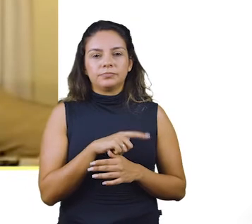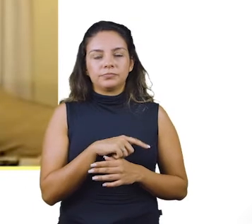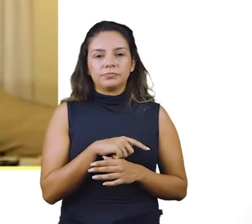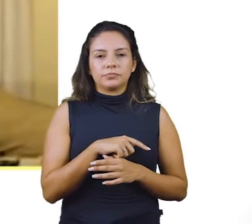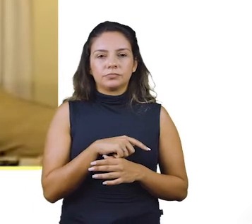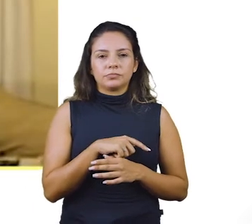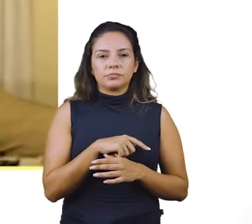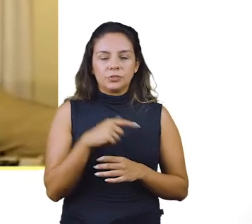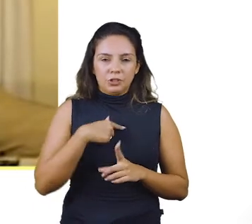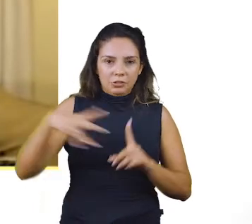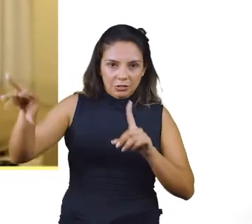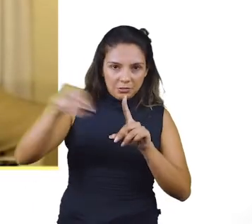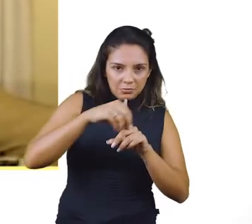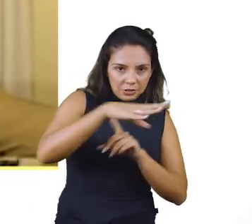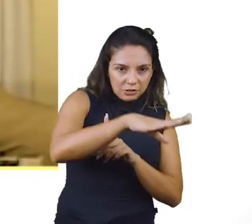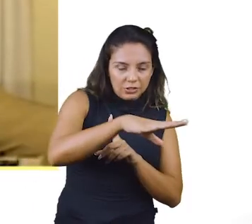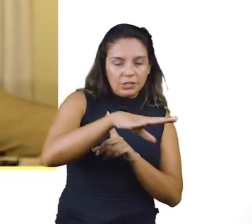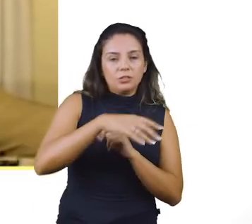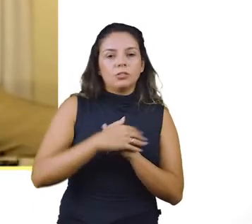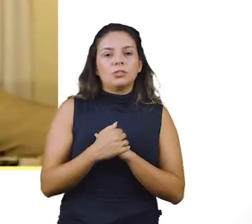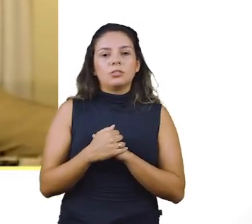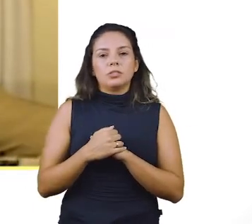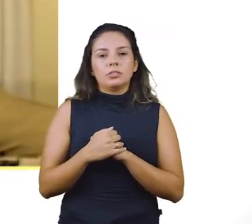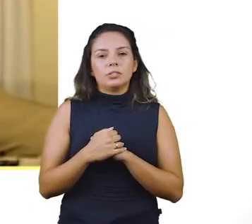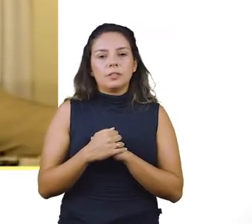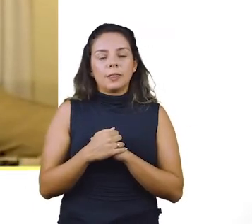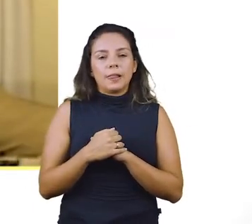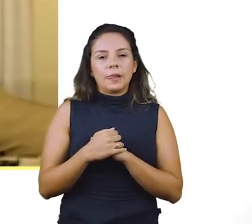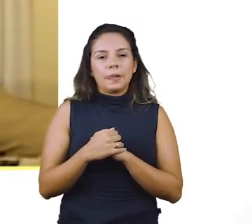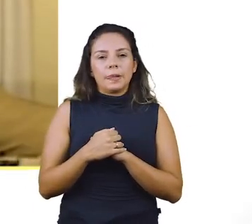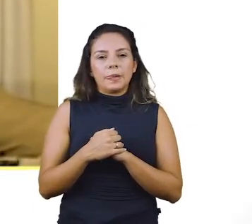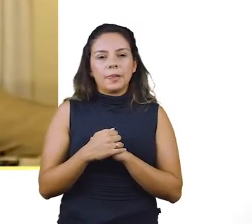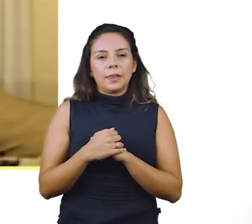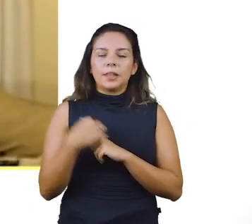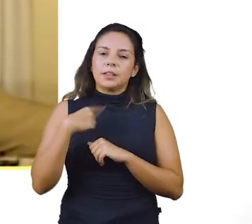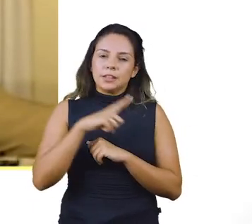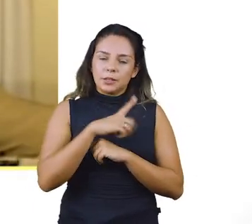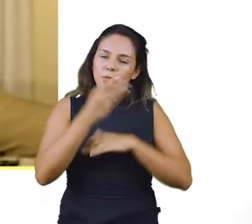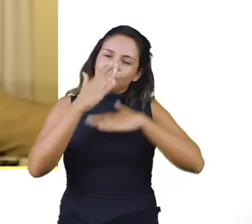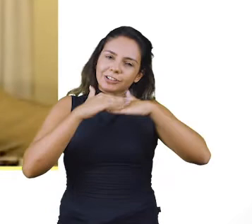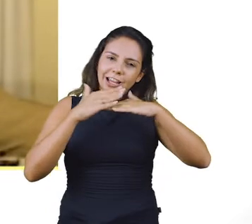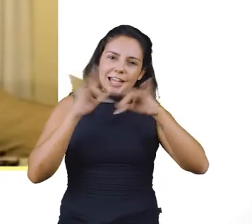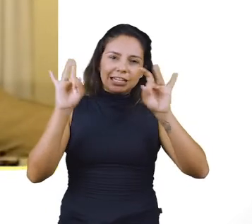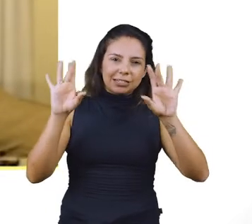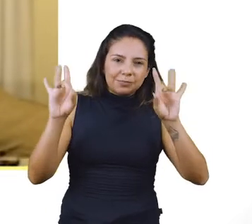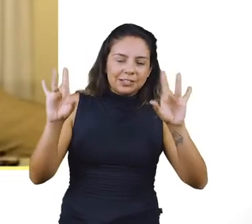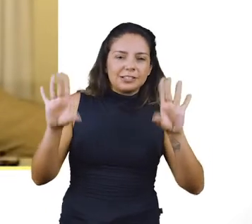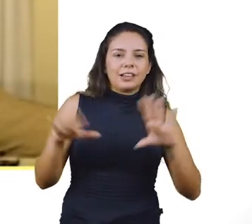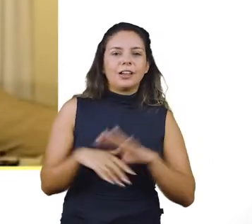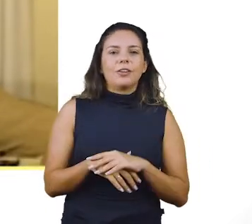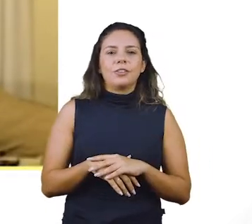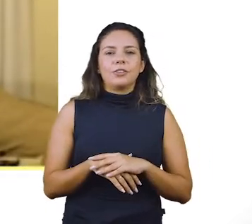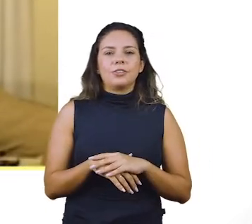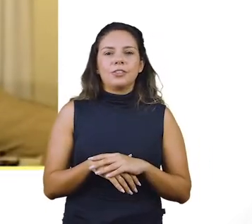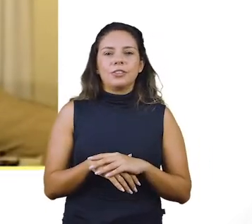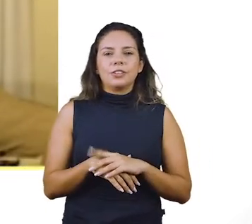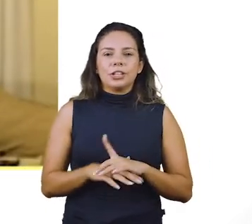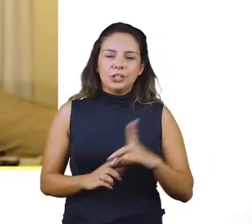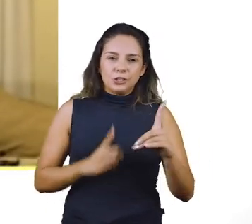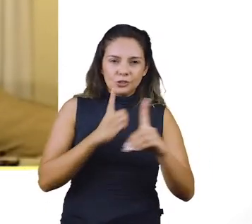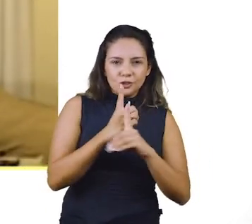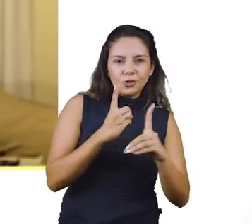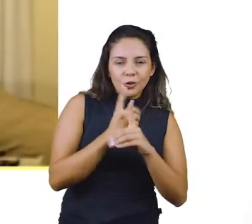e estou como mediador desde o segundo. Enfim, eu tenho um carinho muito especial pelo FLI, é um momento de encontro, fiz